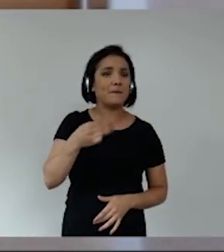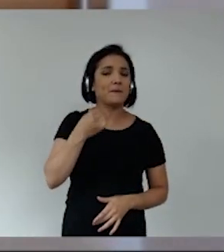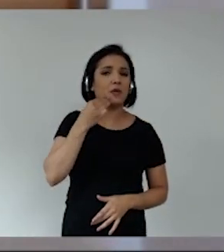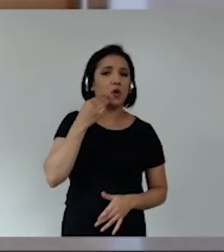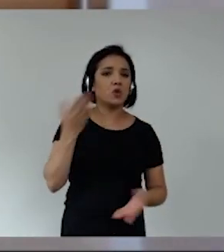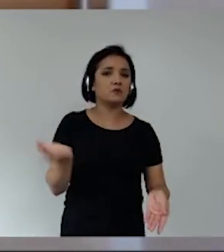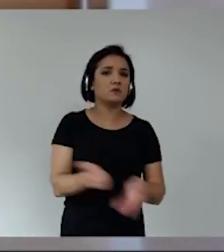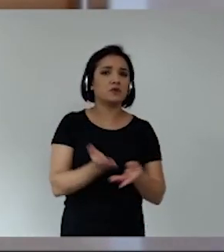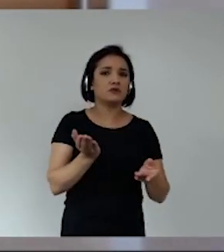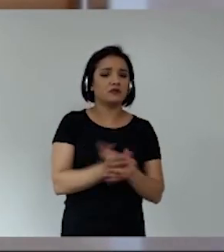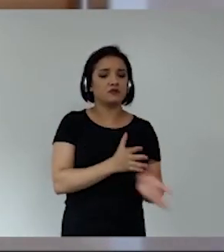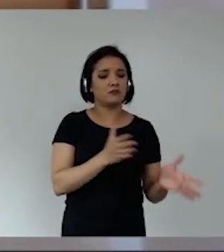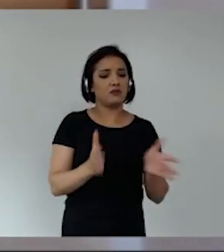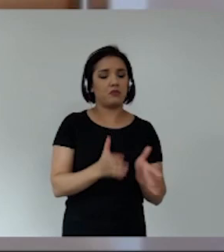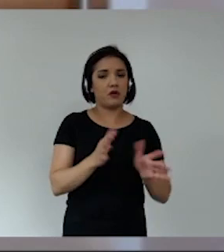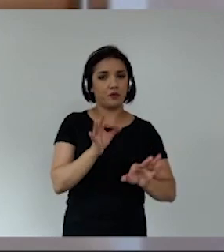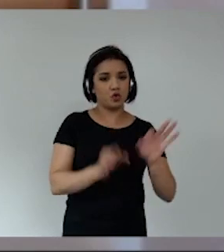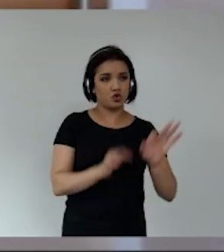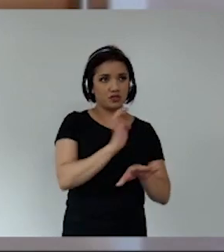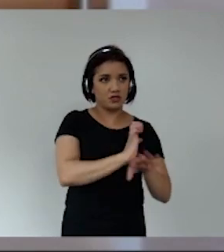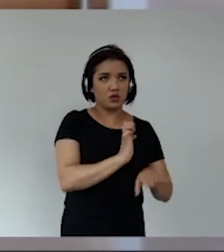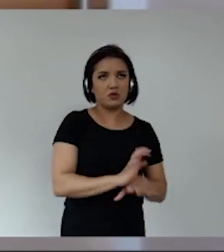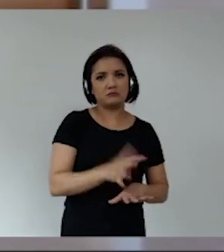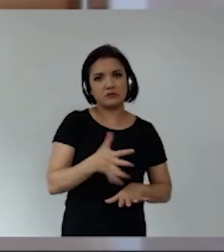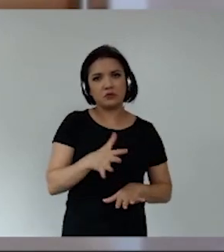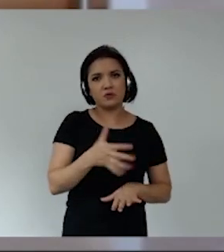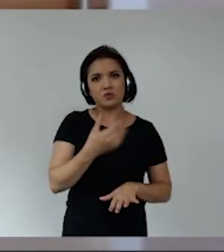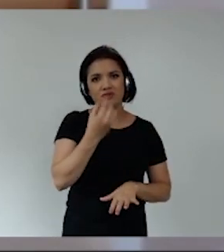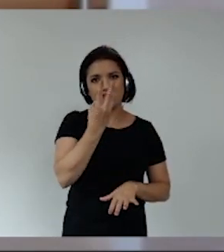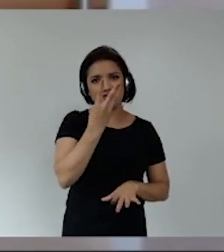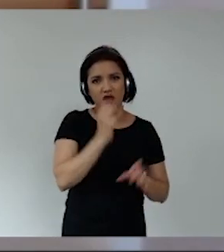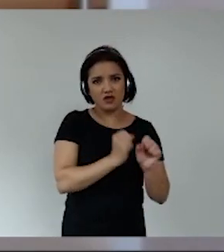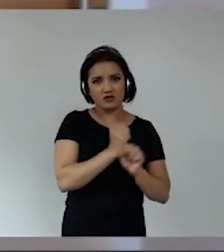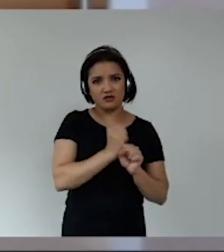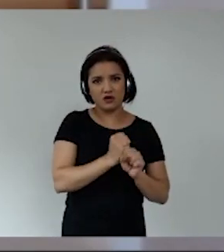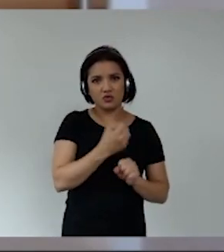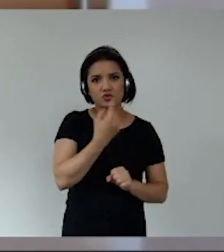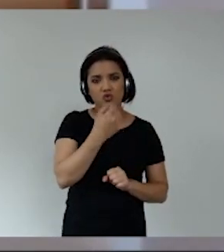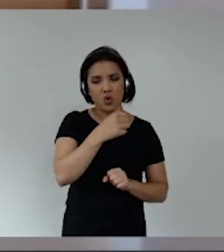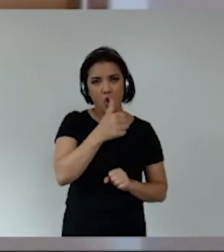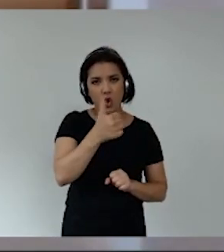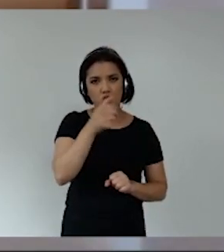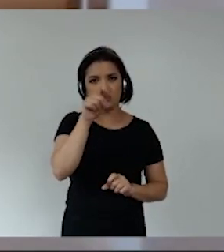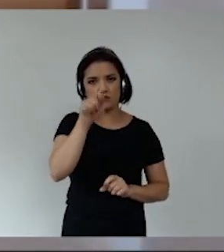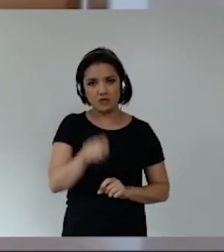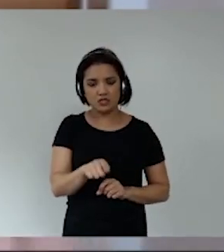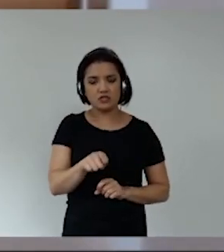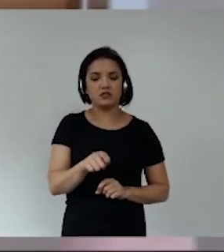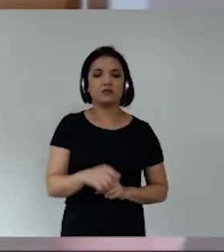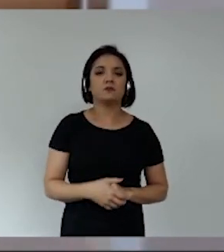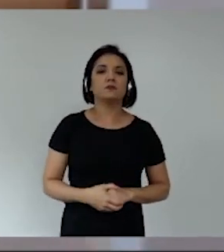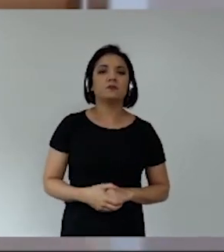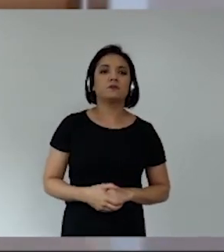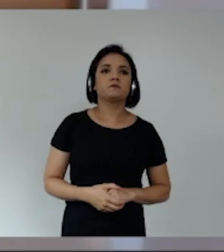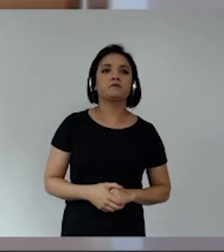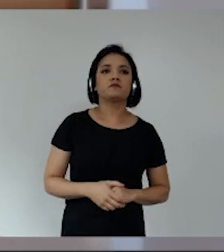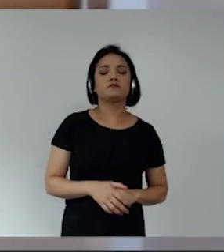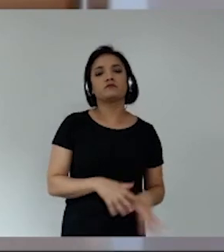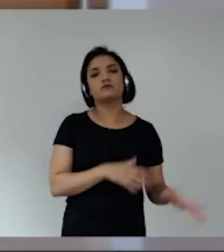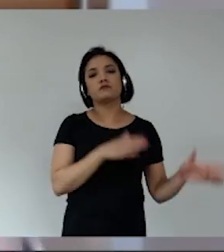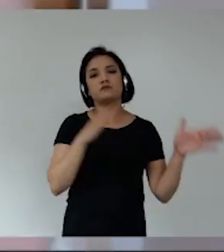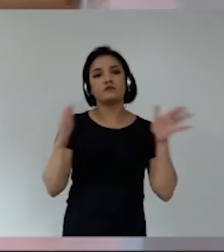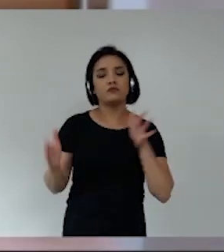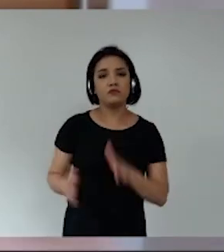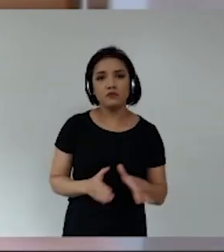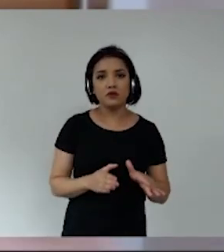Justiça Estadual, a média de tramitação de um processo é de 3 anos e 11 meses, de um processo de conhecimento. No entanto, da execução é